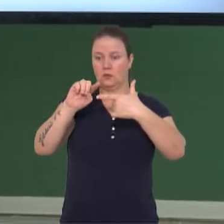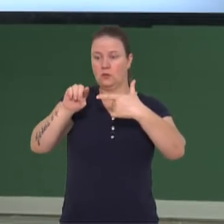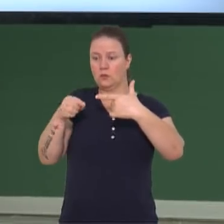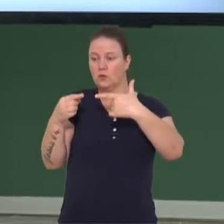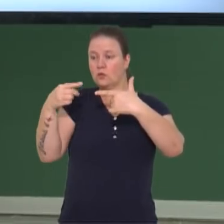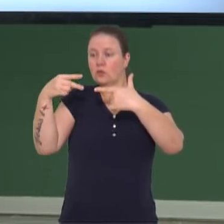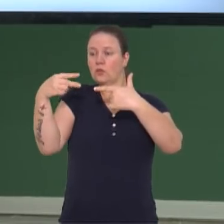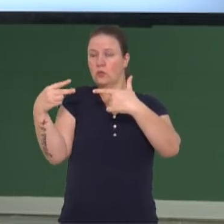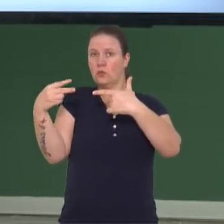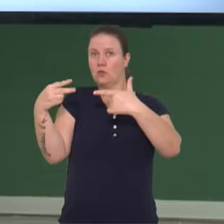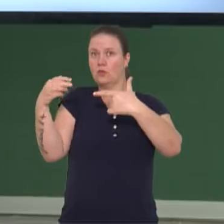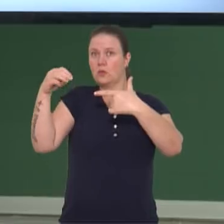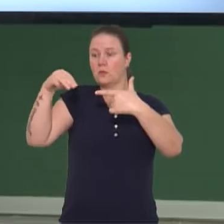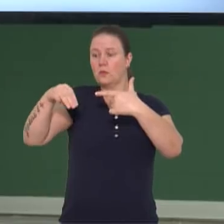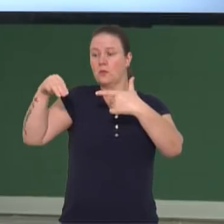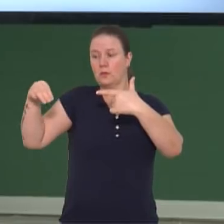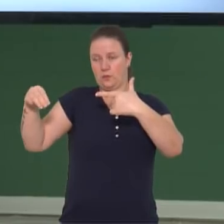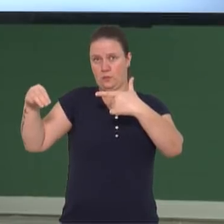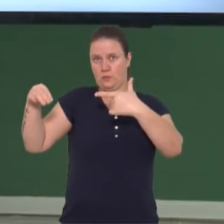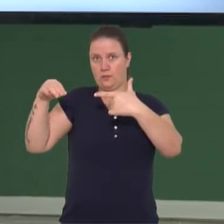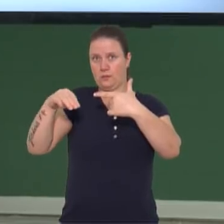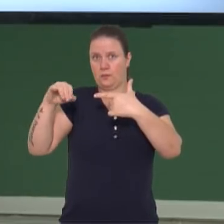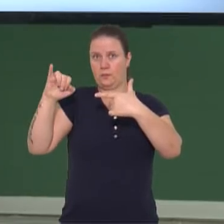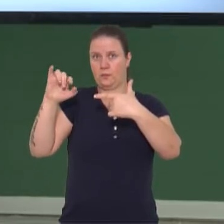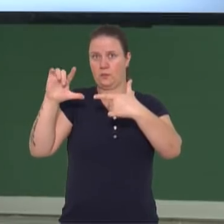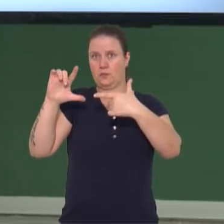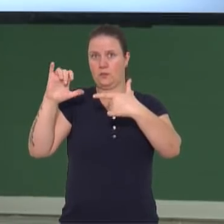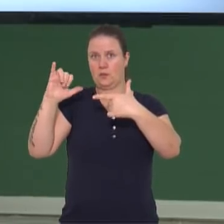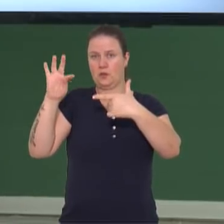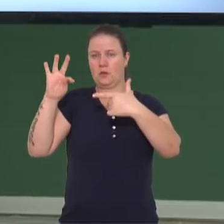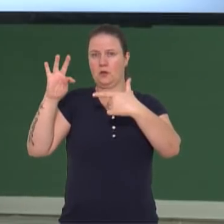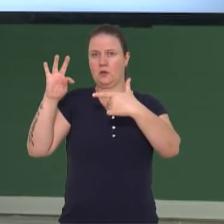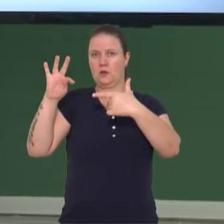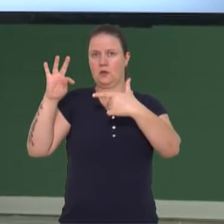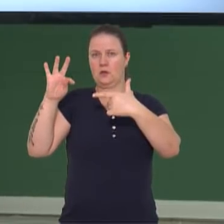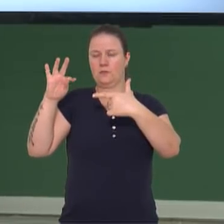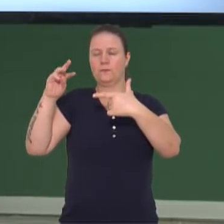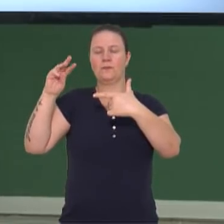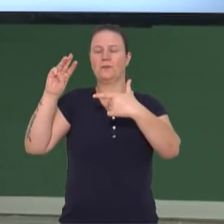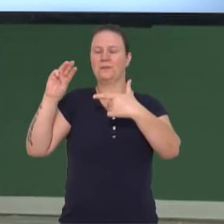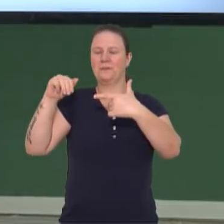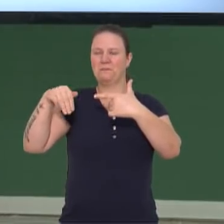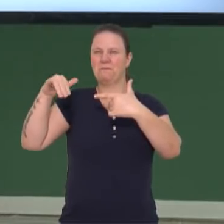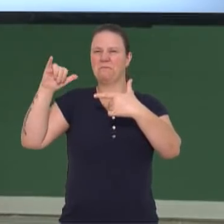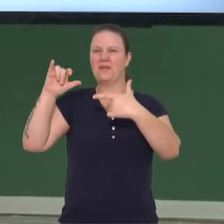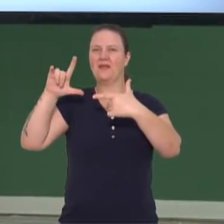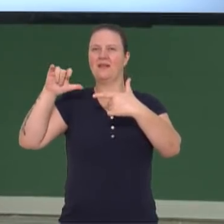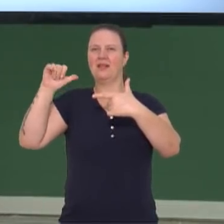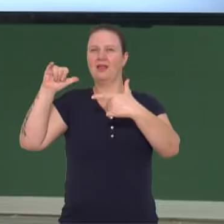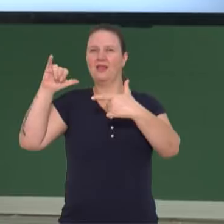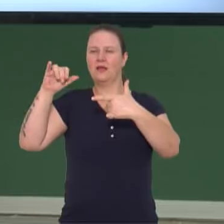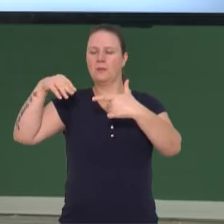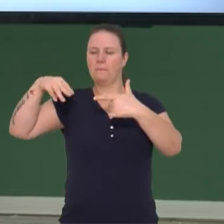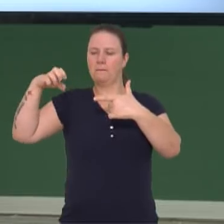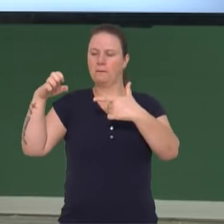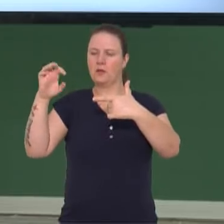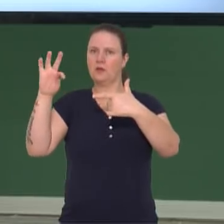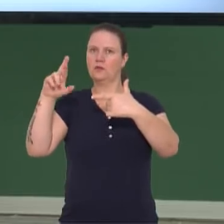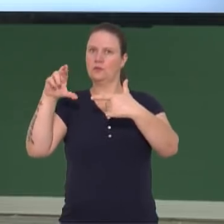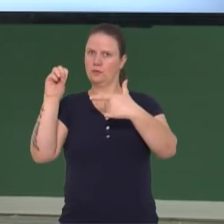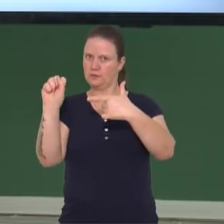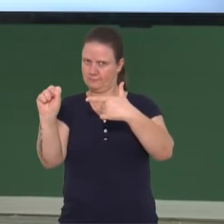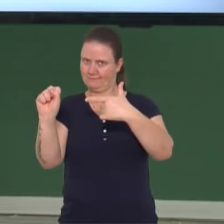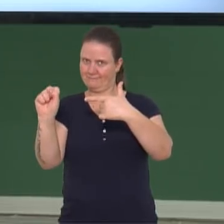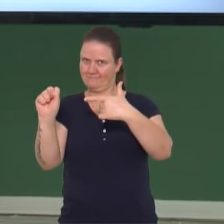2 milímetros. Então aqui, 10,2 centímetros. Se a largura é a